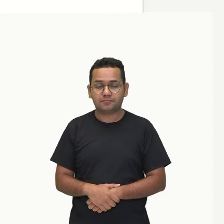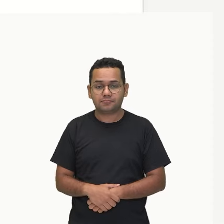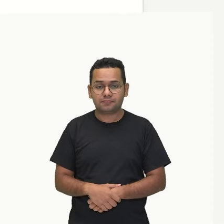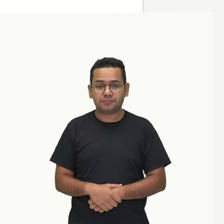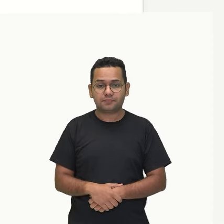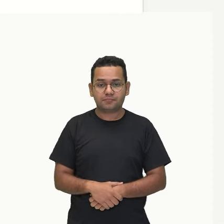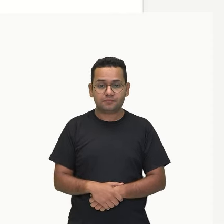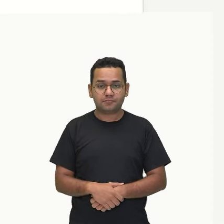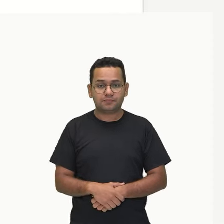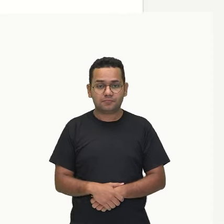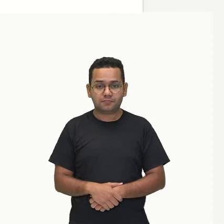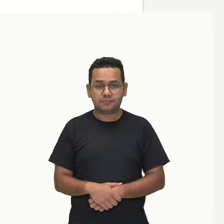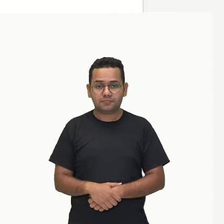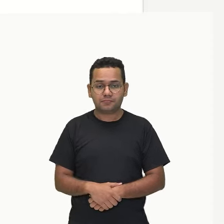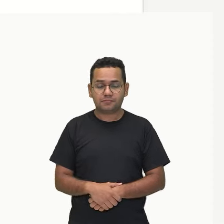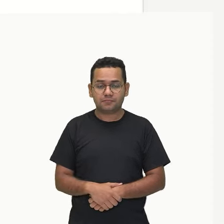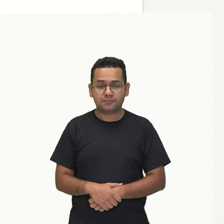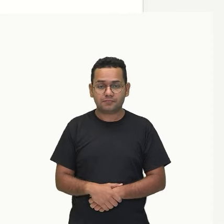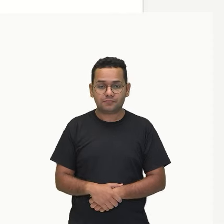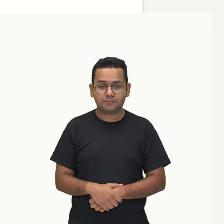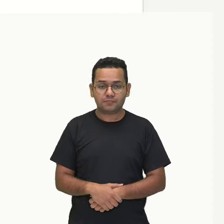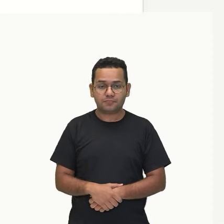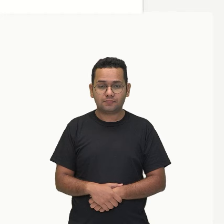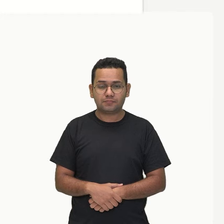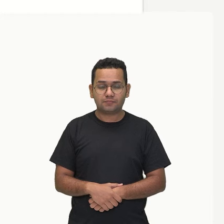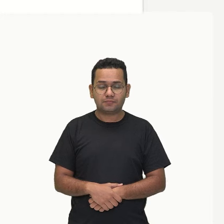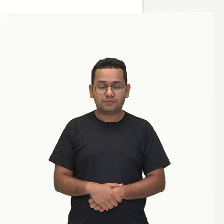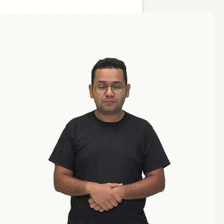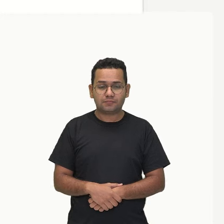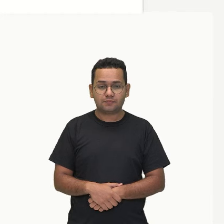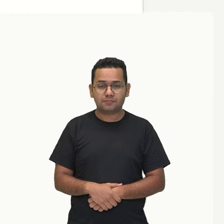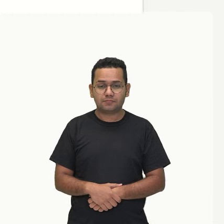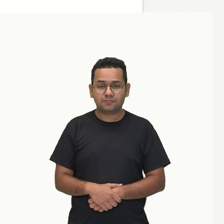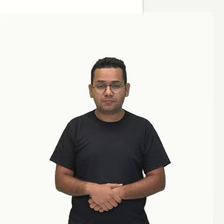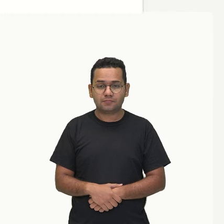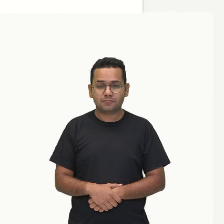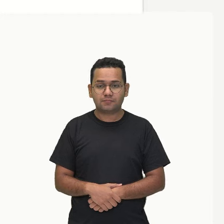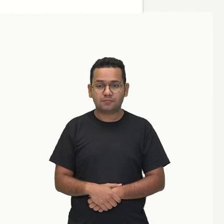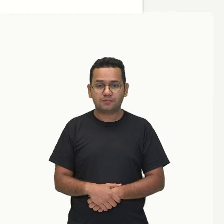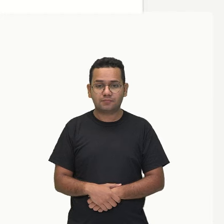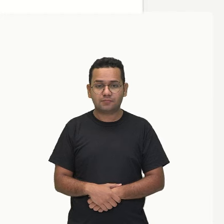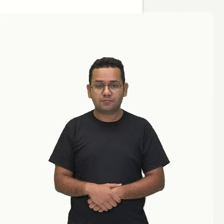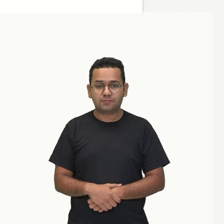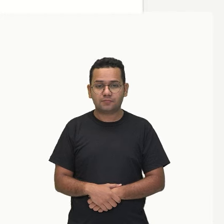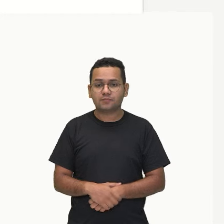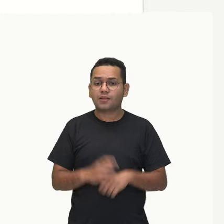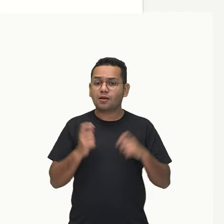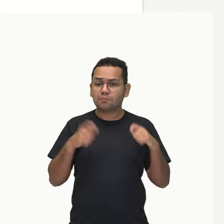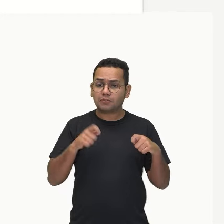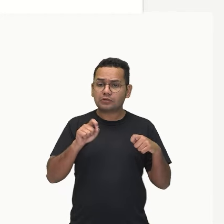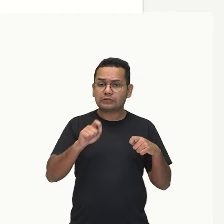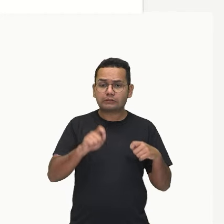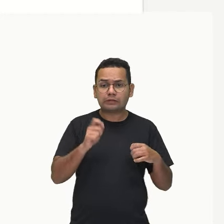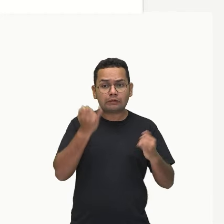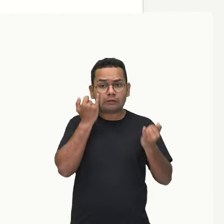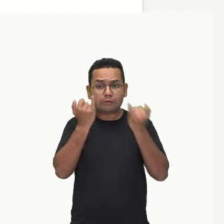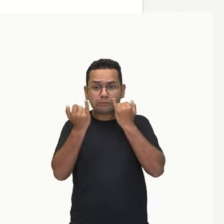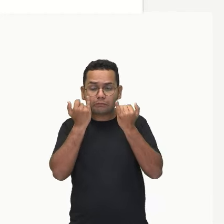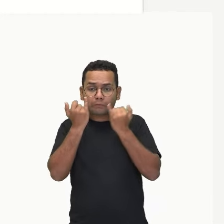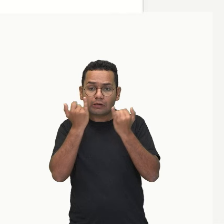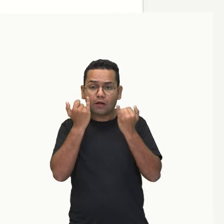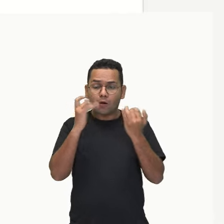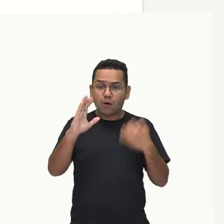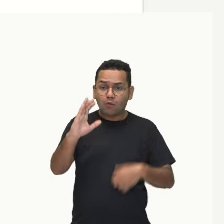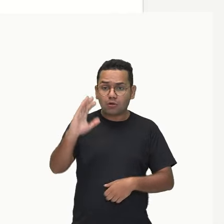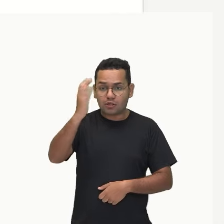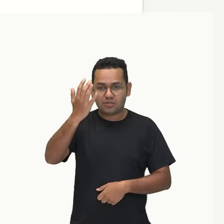diferença. Factual. Por que factual? Porque ele lida com os fatos, com as ocorrências.